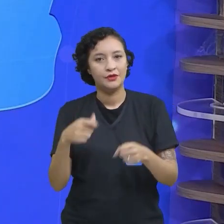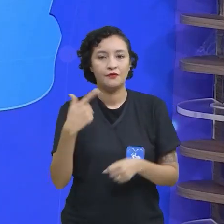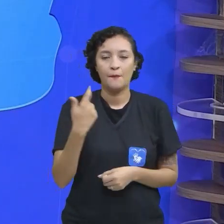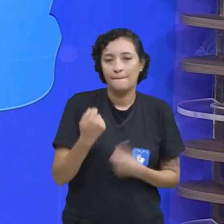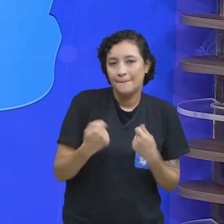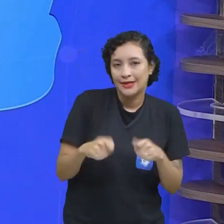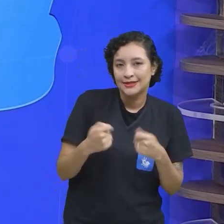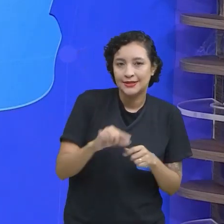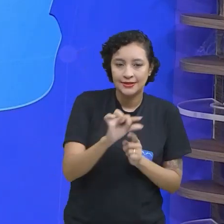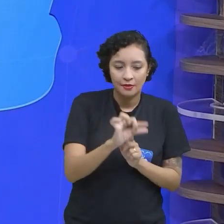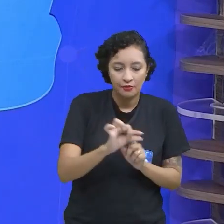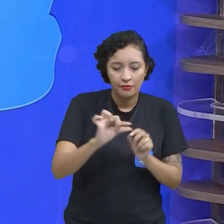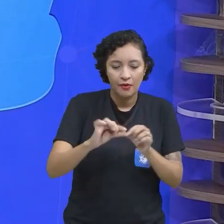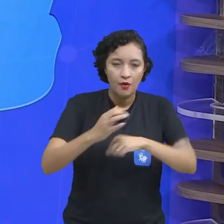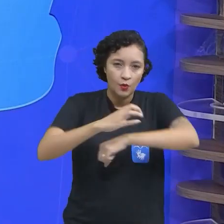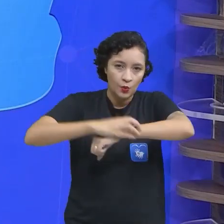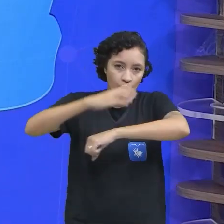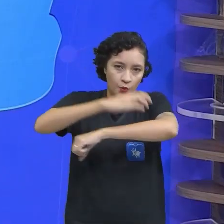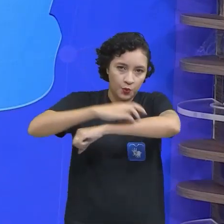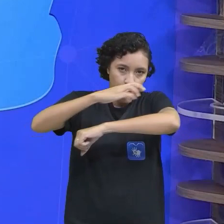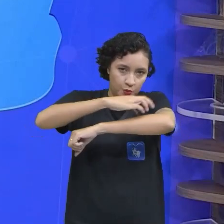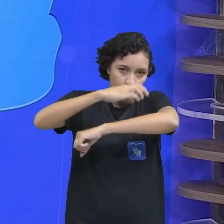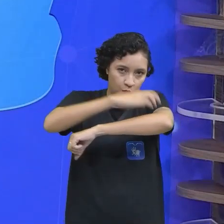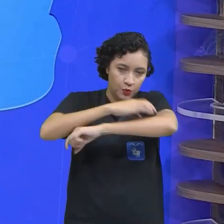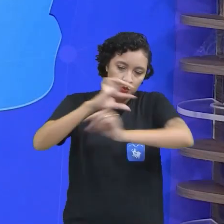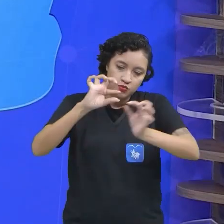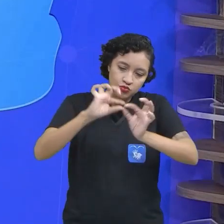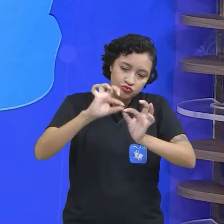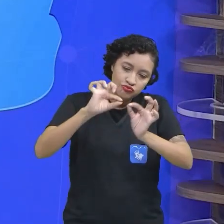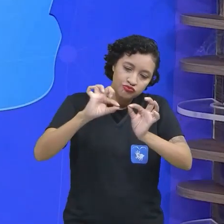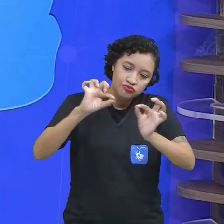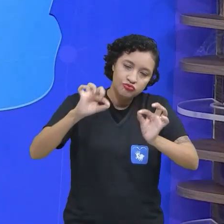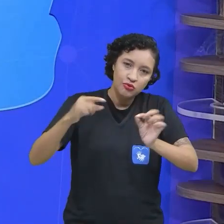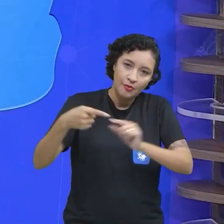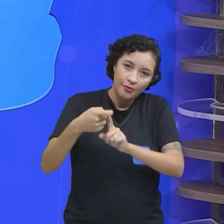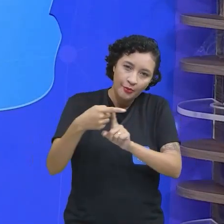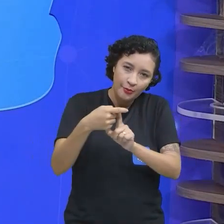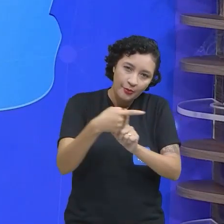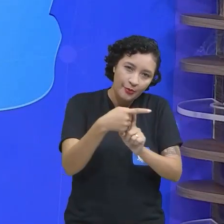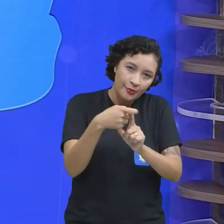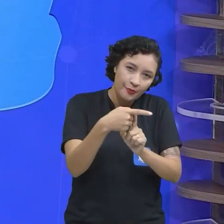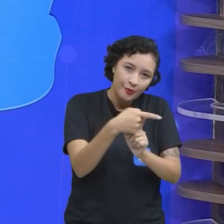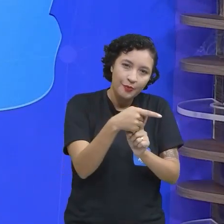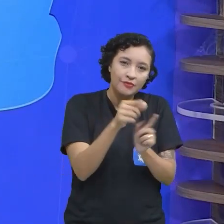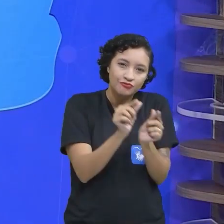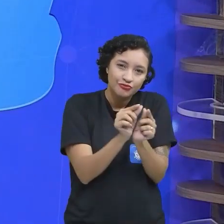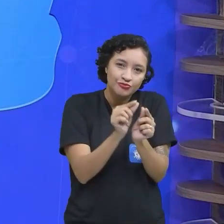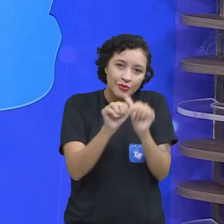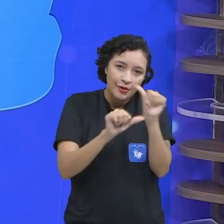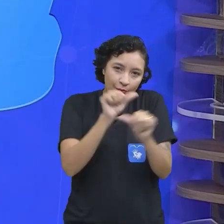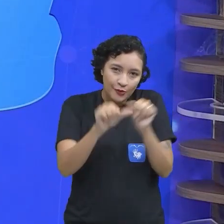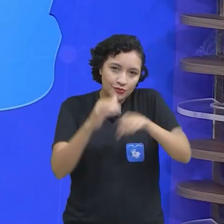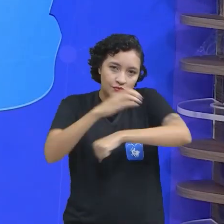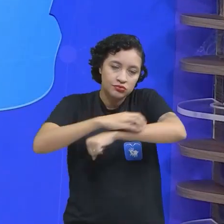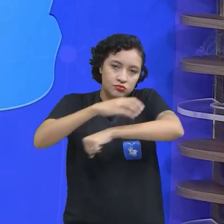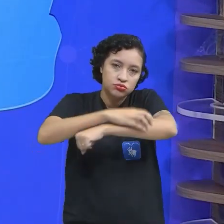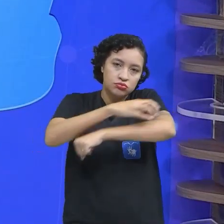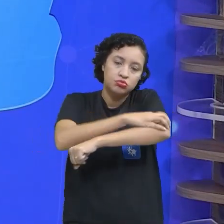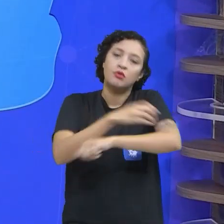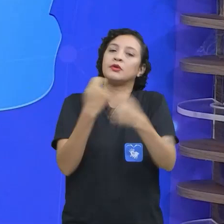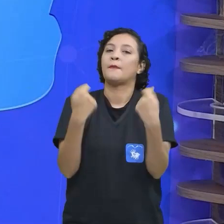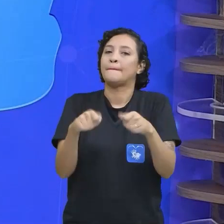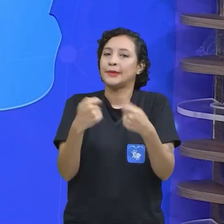exemplo, que eles, antes de virar sapo, né, eles viram girinos, são aqueles peixinhos bem pequenininhos. Então, eles precisam da água para